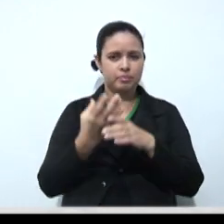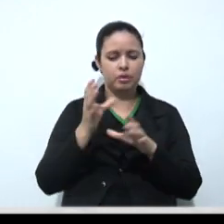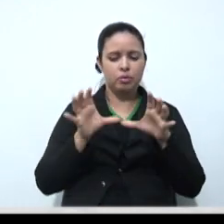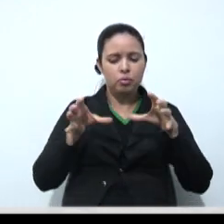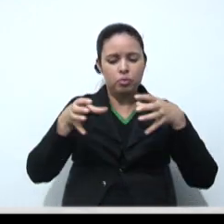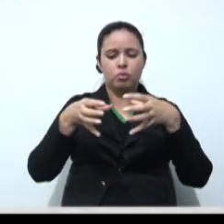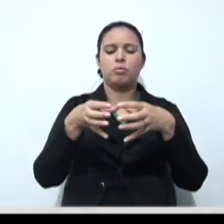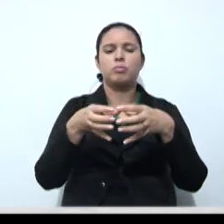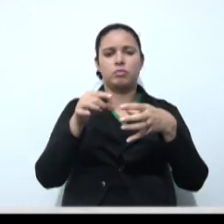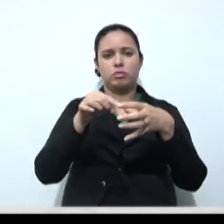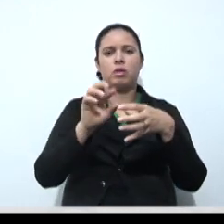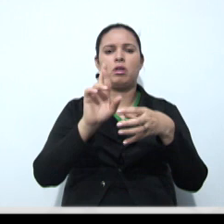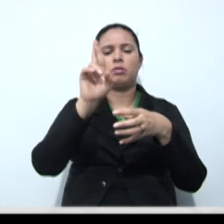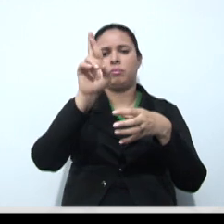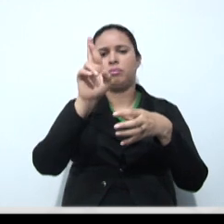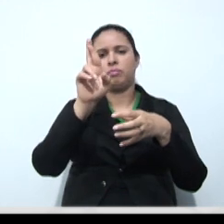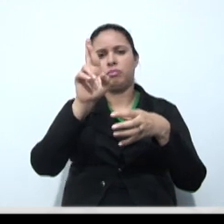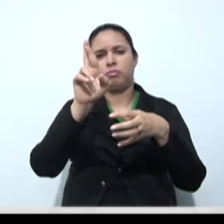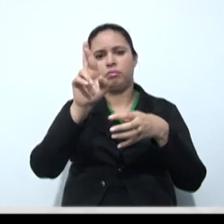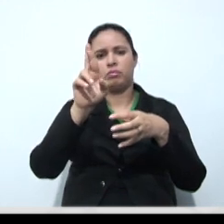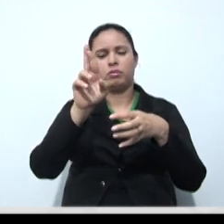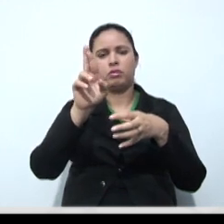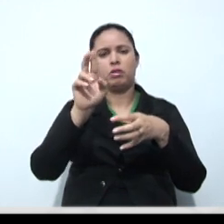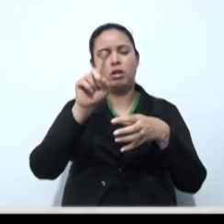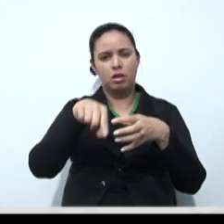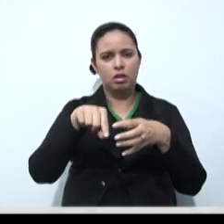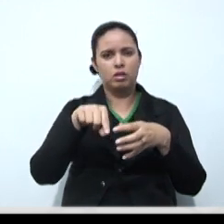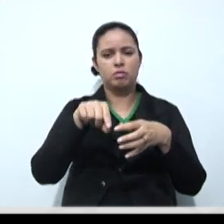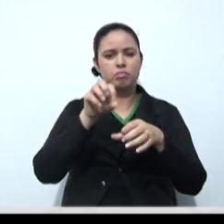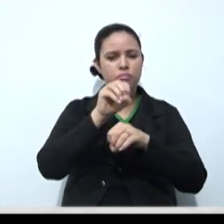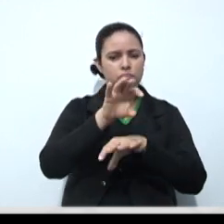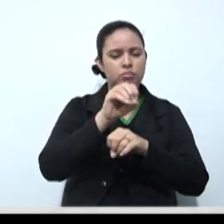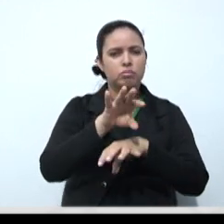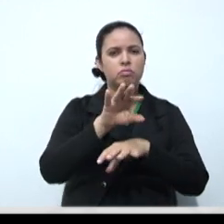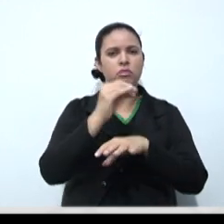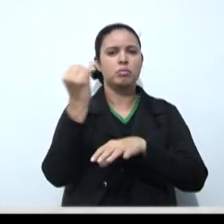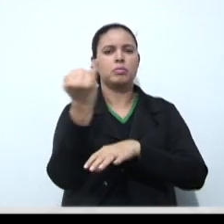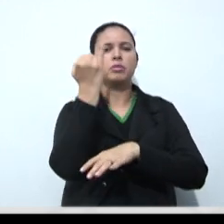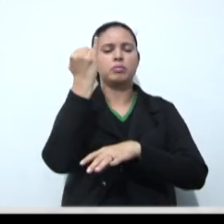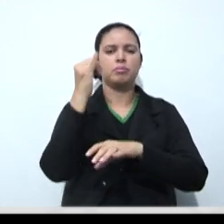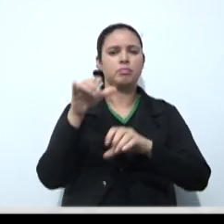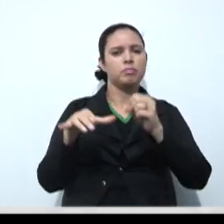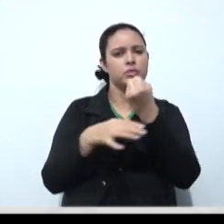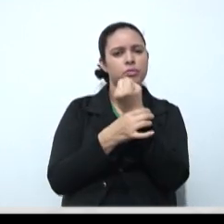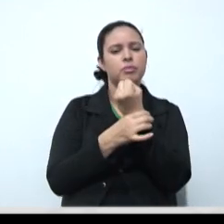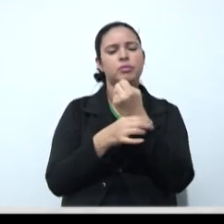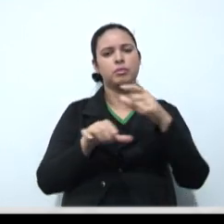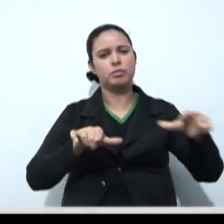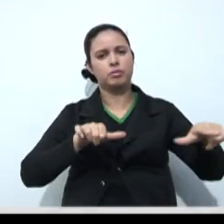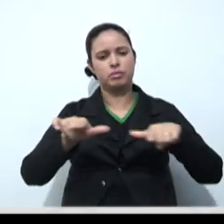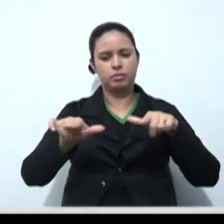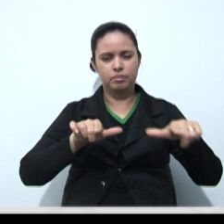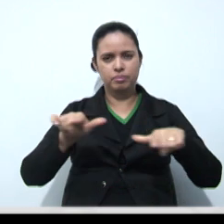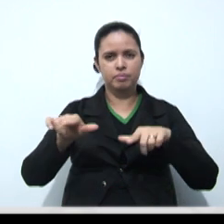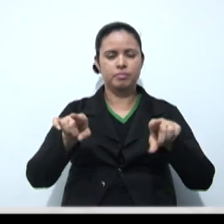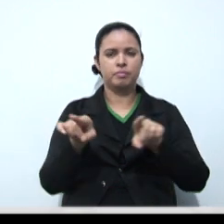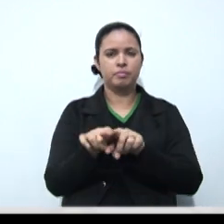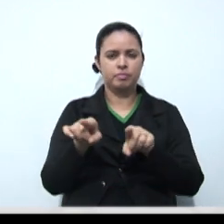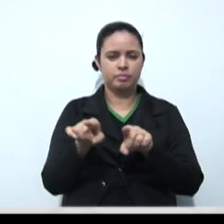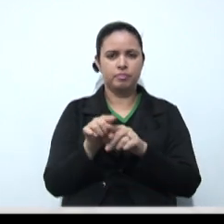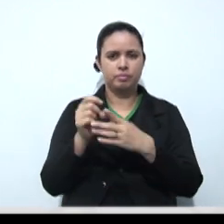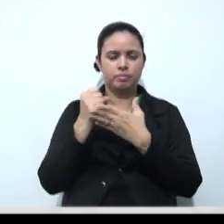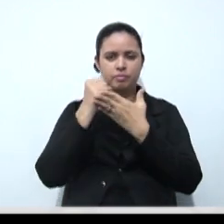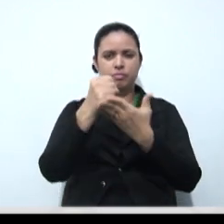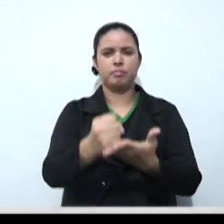ações voltadas, olha aqui, ó, à conscientização sobre a importância da segurança do trabalho e também